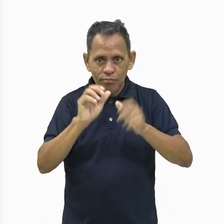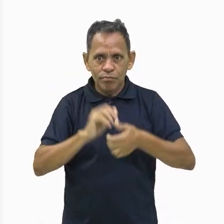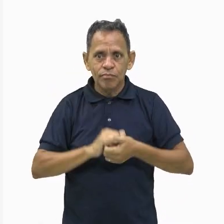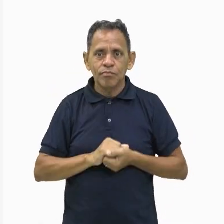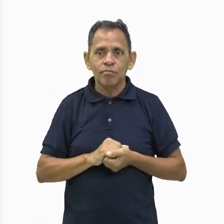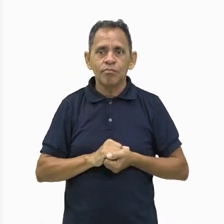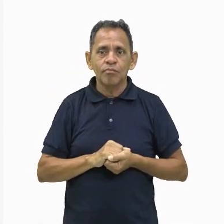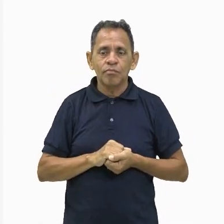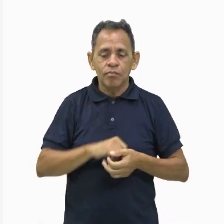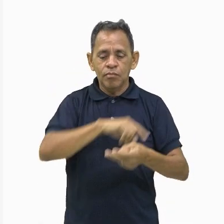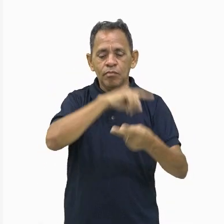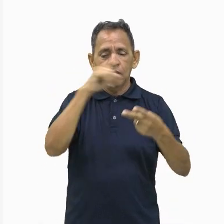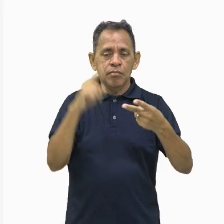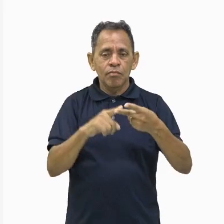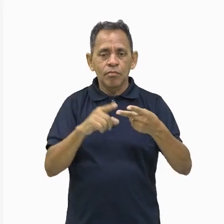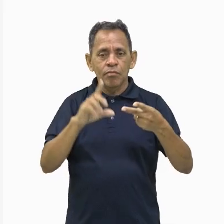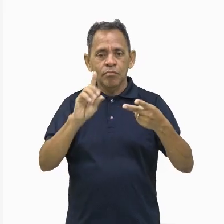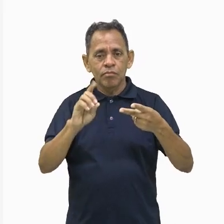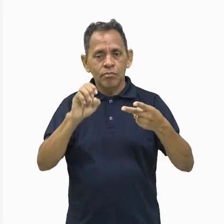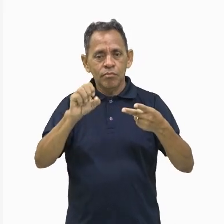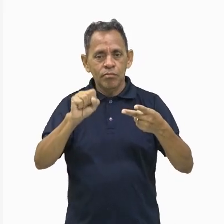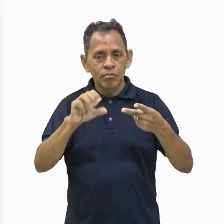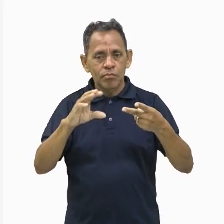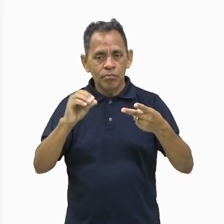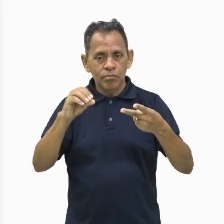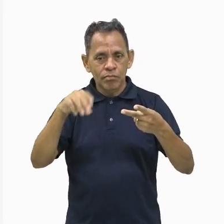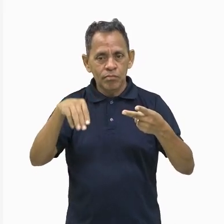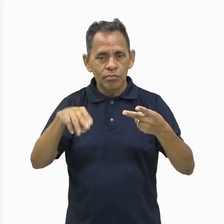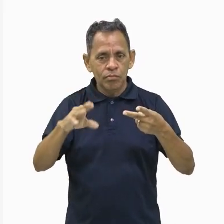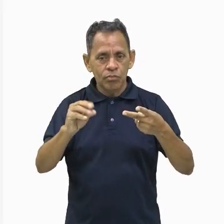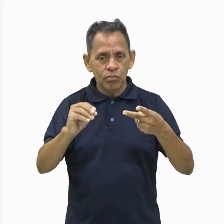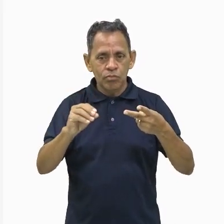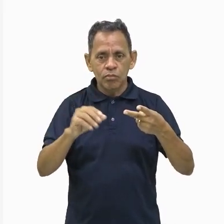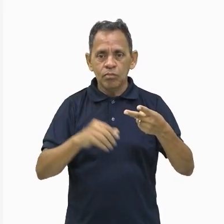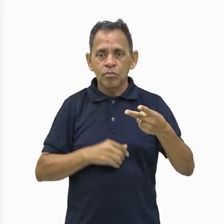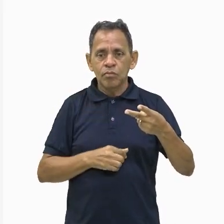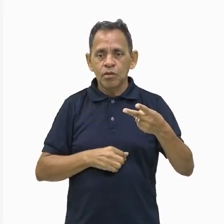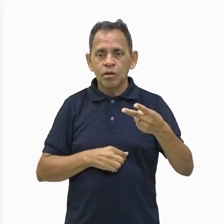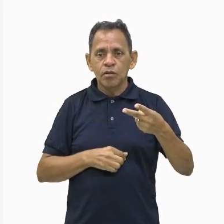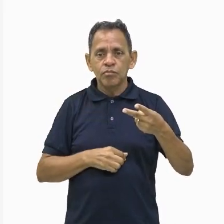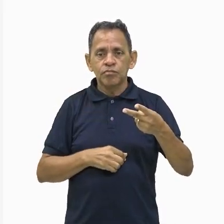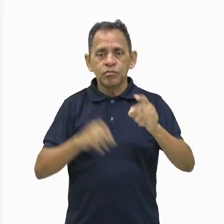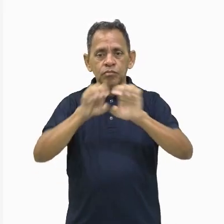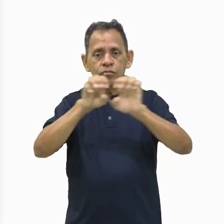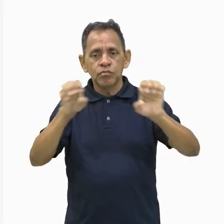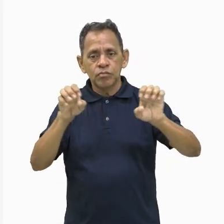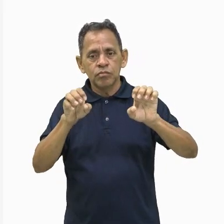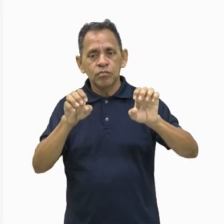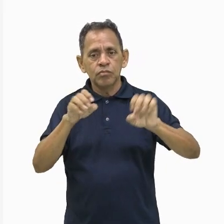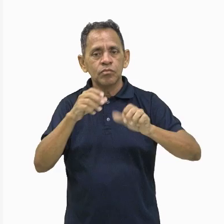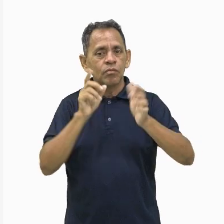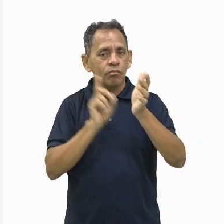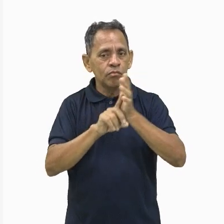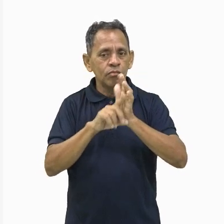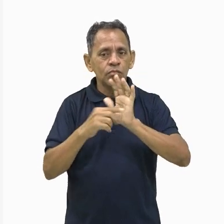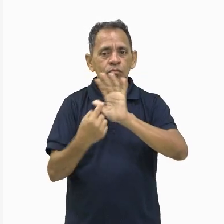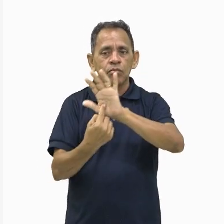de desconto. Mas na questão, no enunciado da questão, fala que houve um desconto. Bora voltar na nossa questão